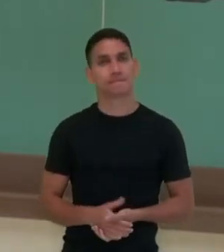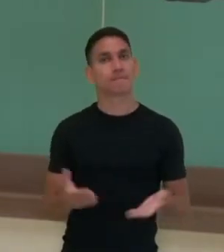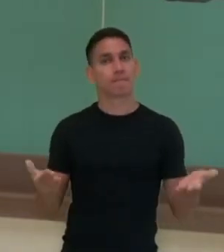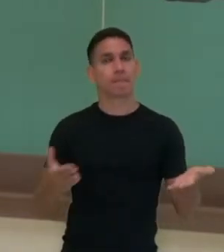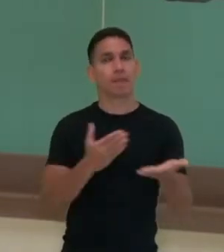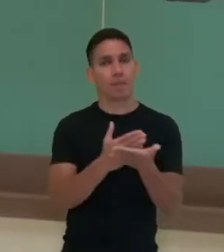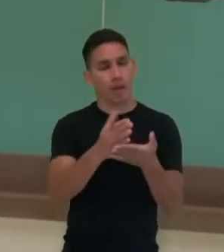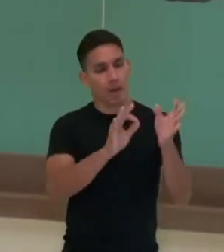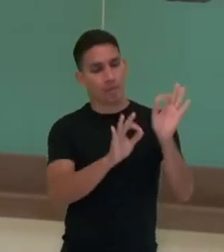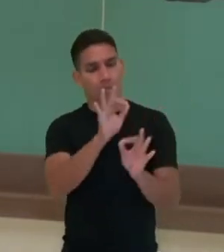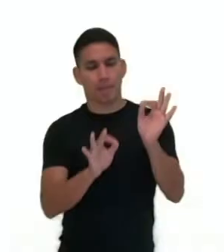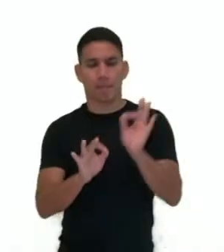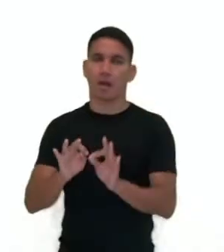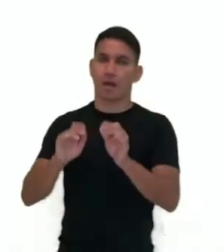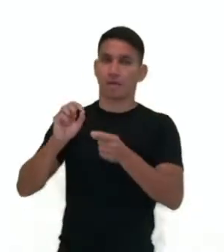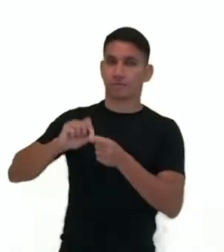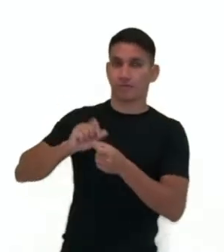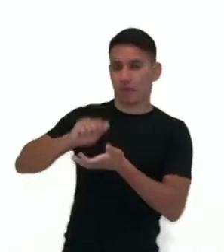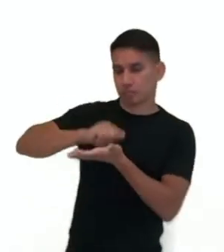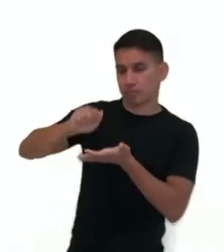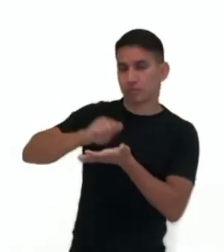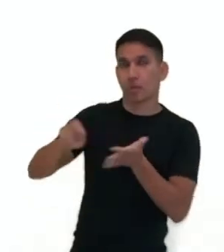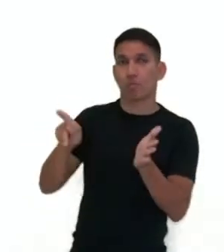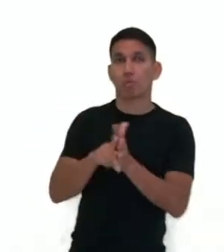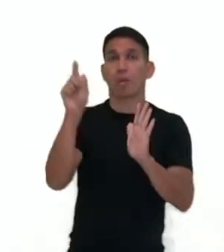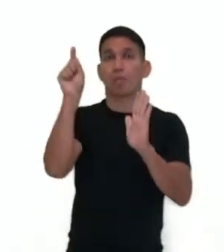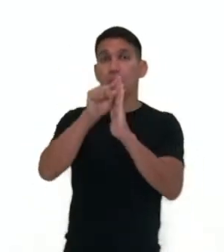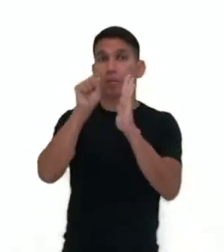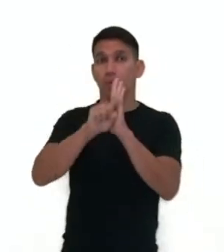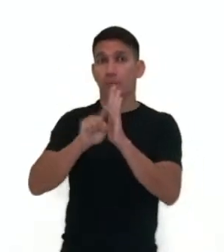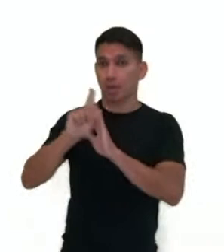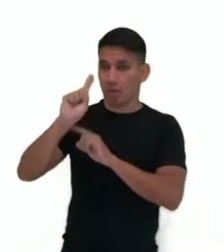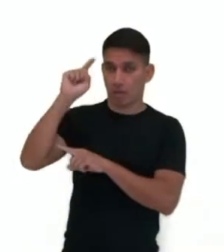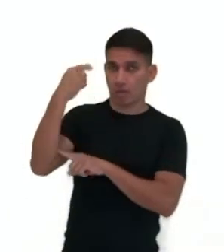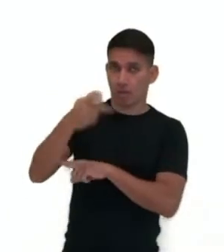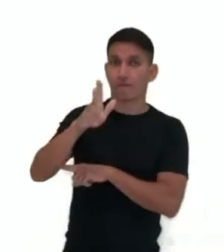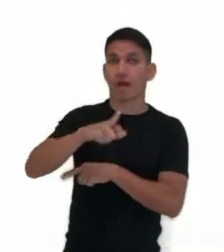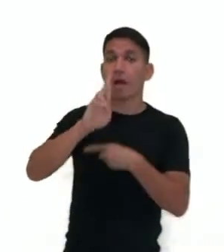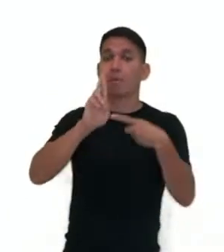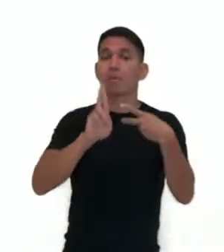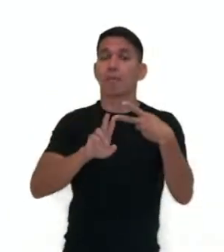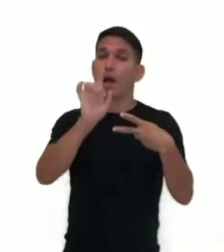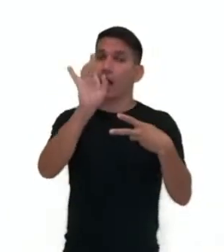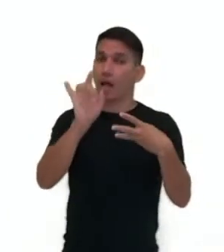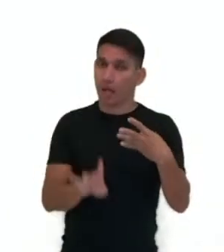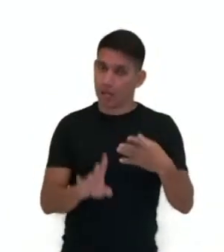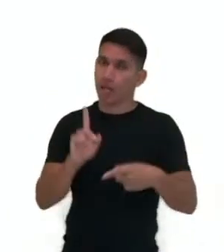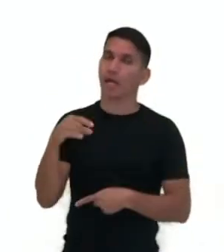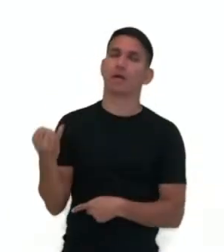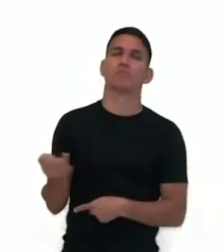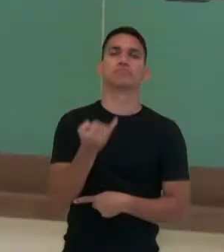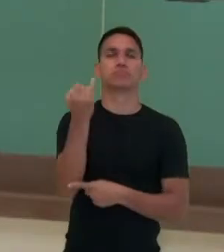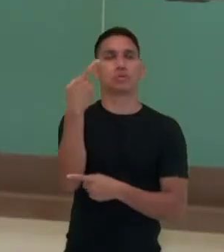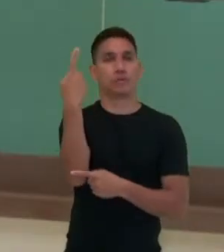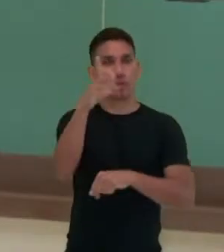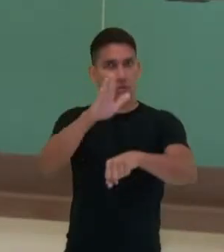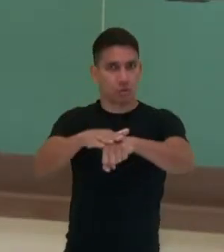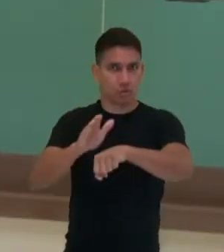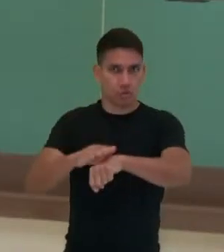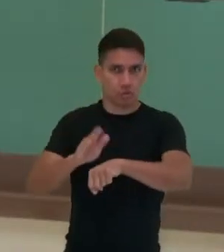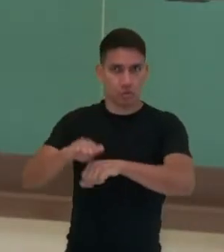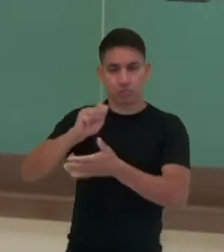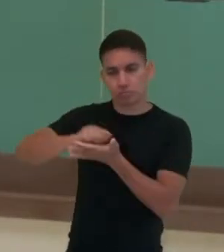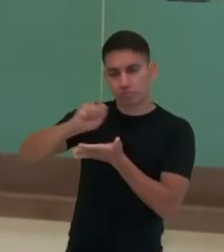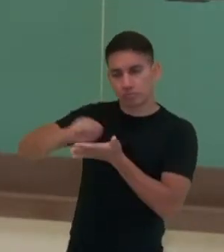Para planejar a produção, transcreva as perguntas a seguir e responda a cada uma delas. Então, é bem importante que você faça as